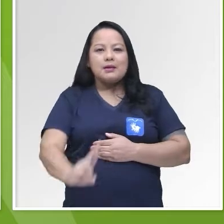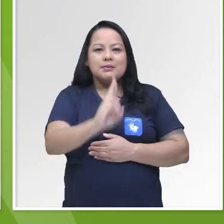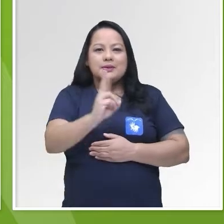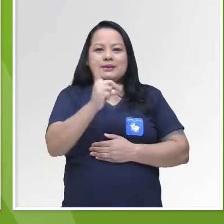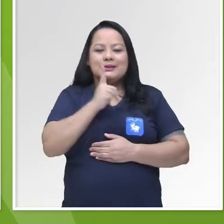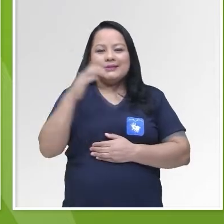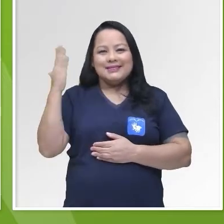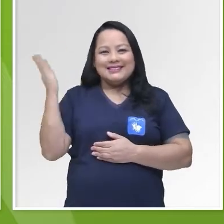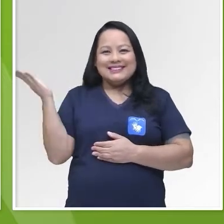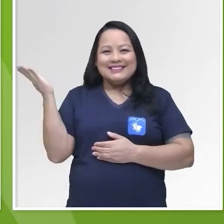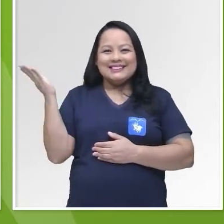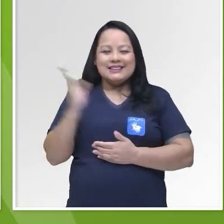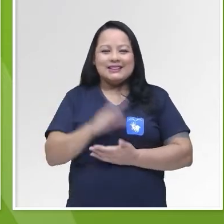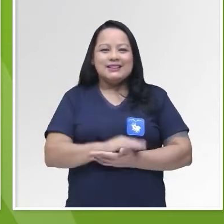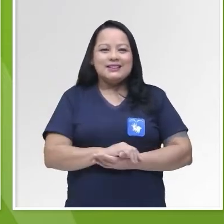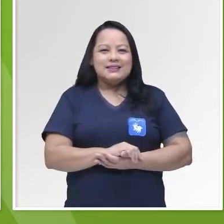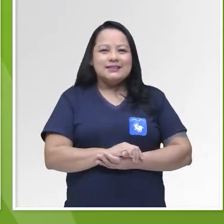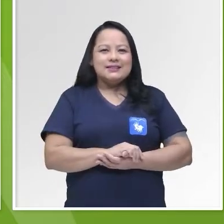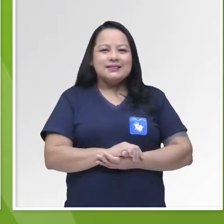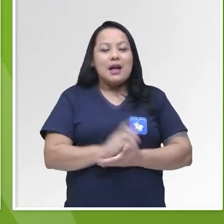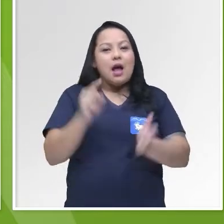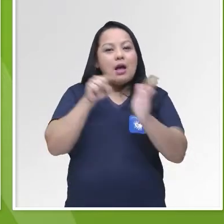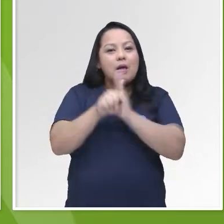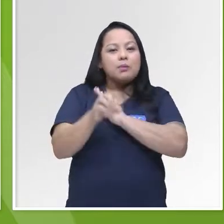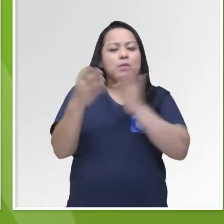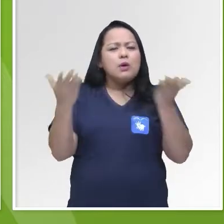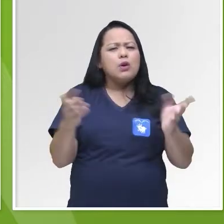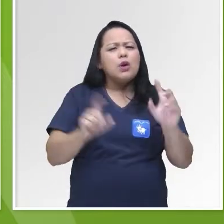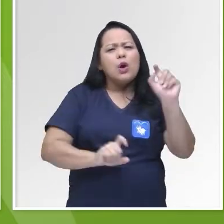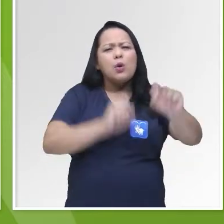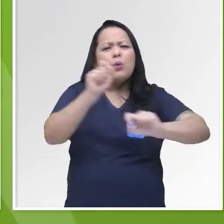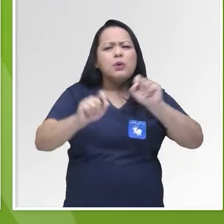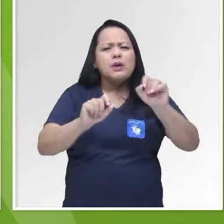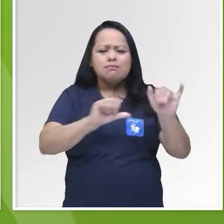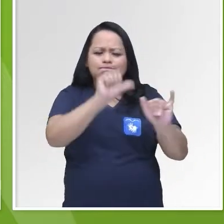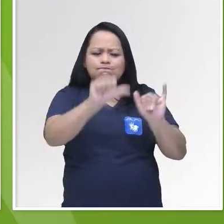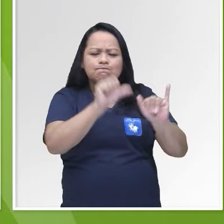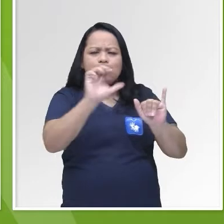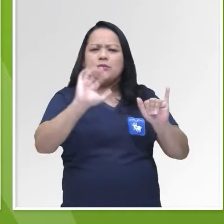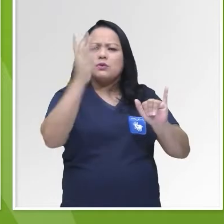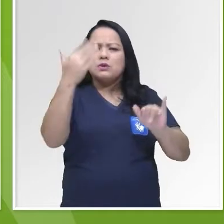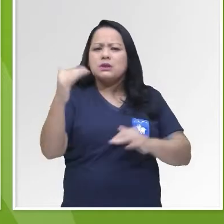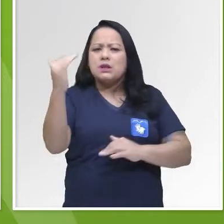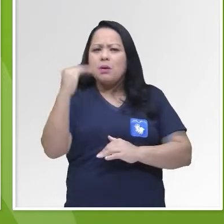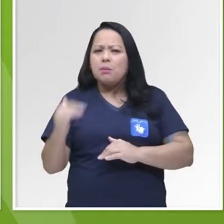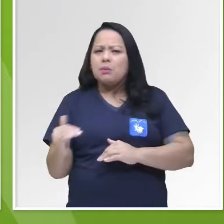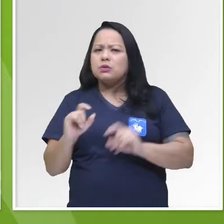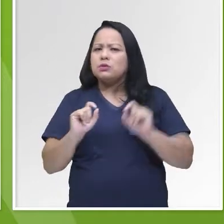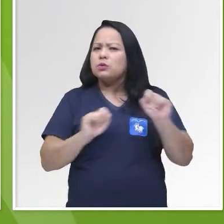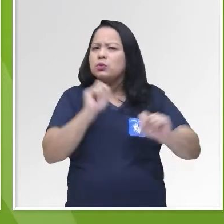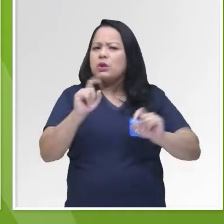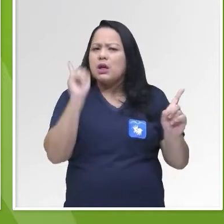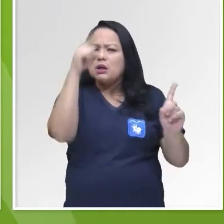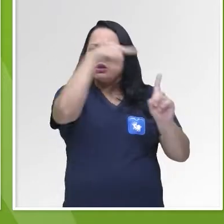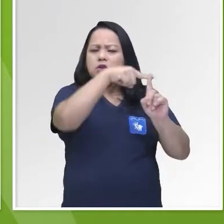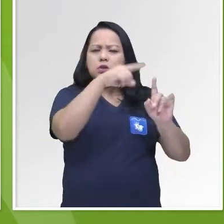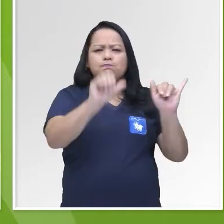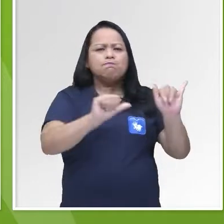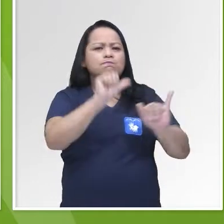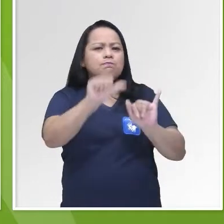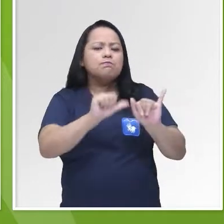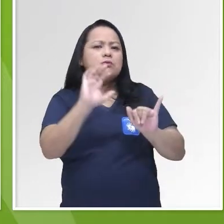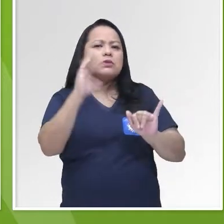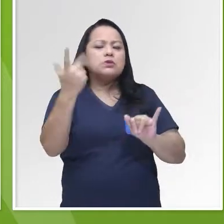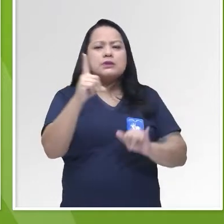aí, tá? E eu quero saber que reação química acontece abaixo, né? Que tipo de reação